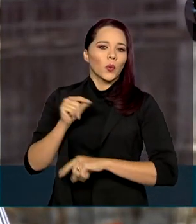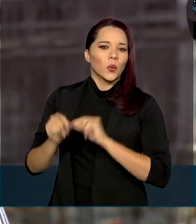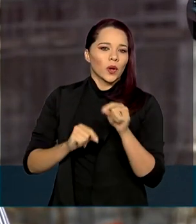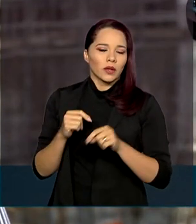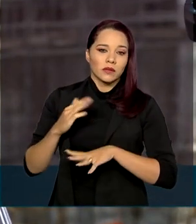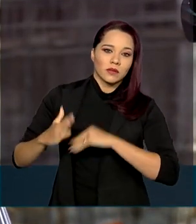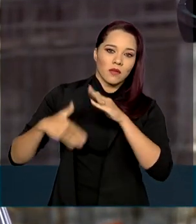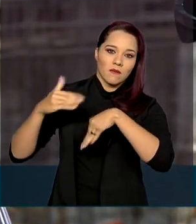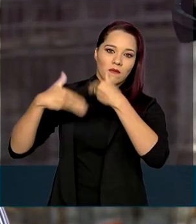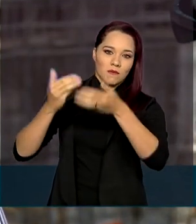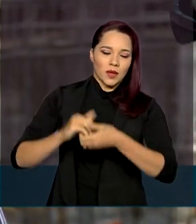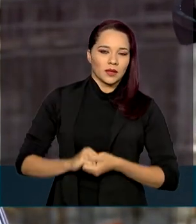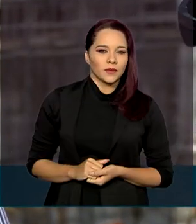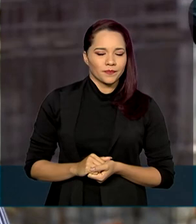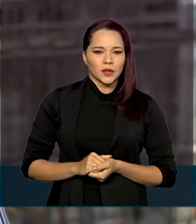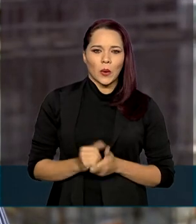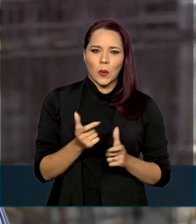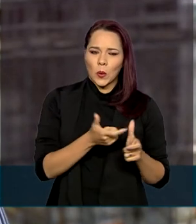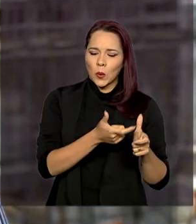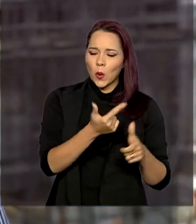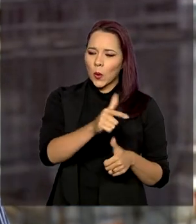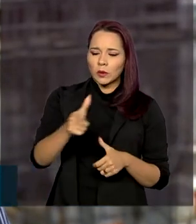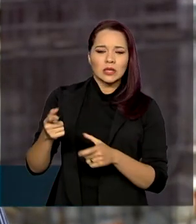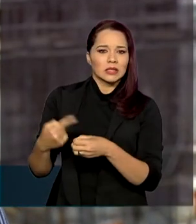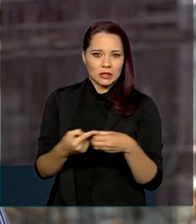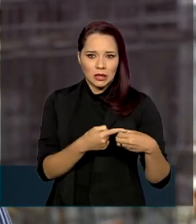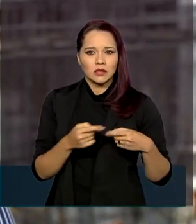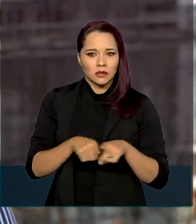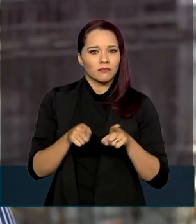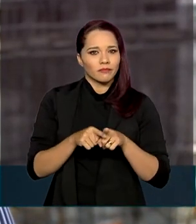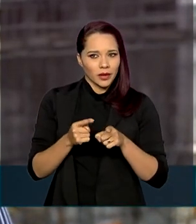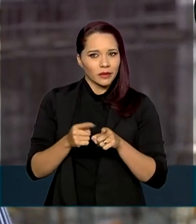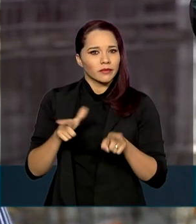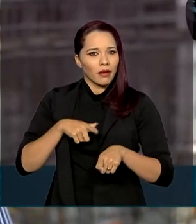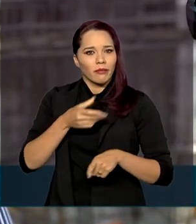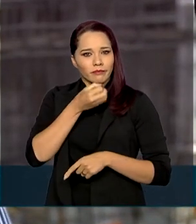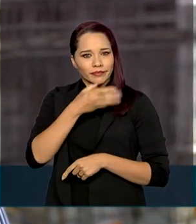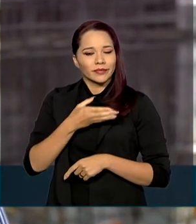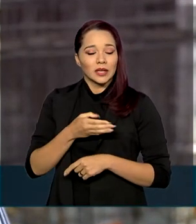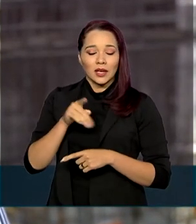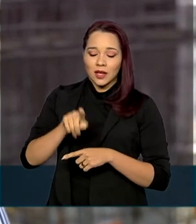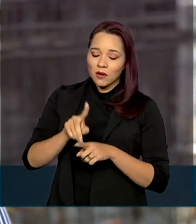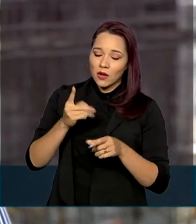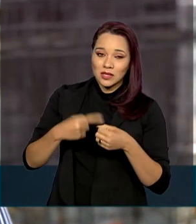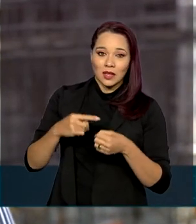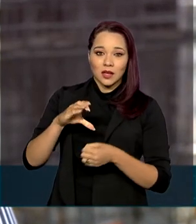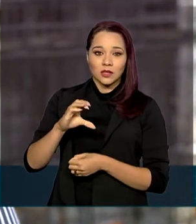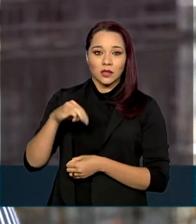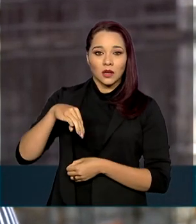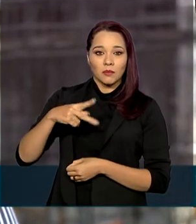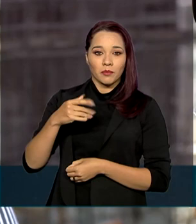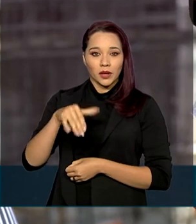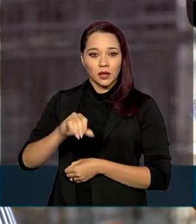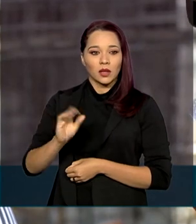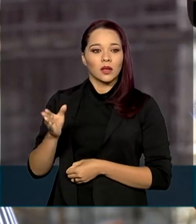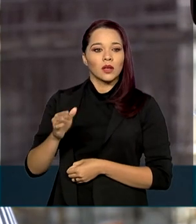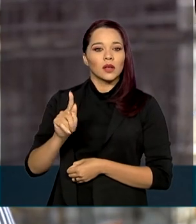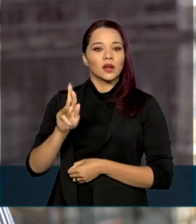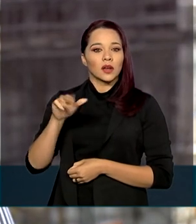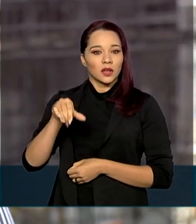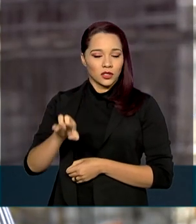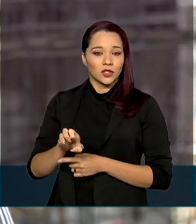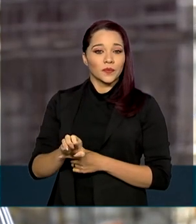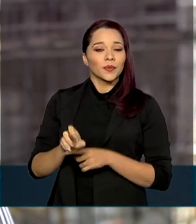desenvolvimento. Grandes cidades também vão ser beneficiadas, não só o sertão. Como Campina Grande, que já foi beneficiada pelo Eixo Leste,